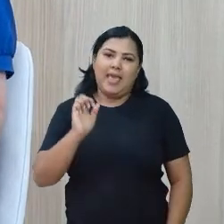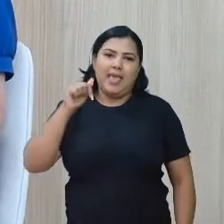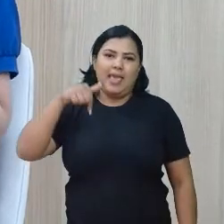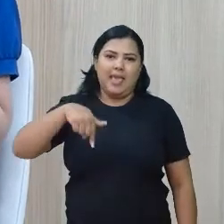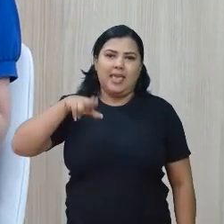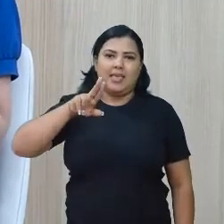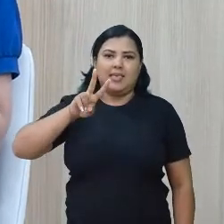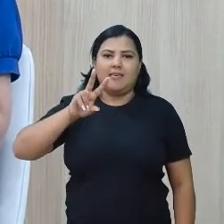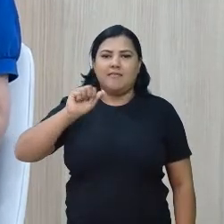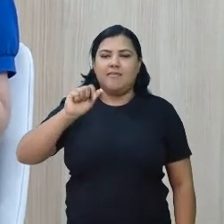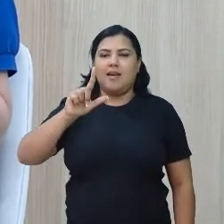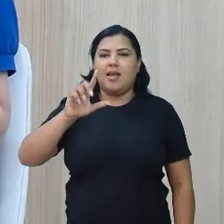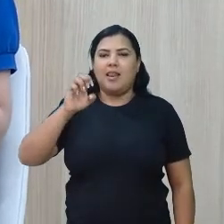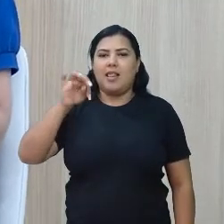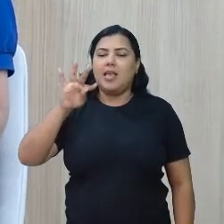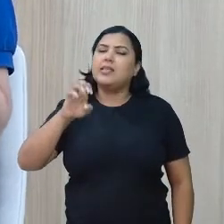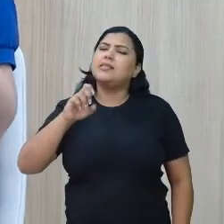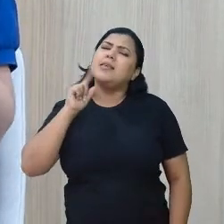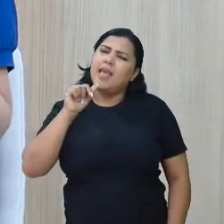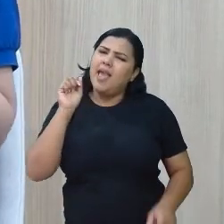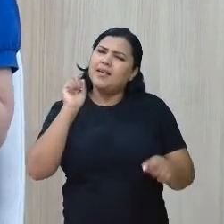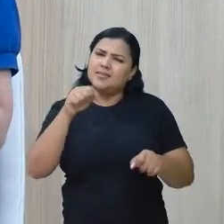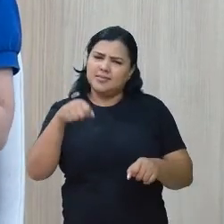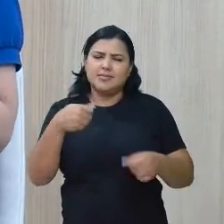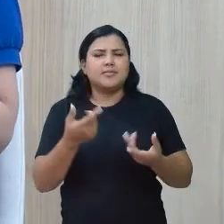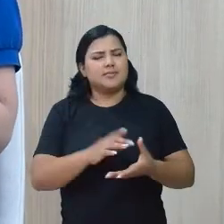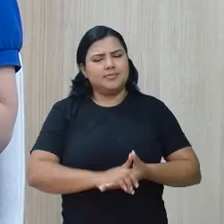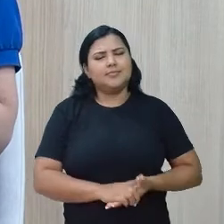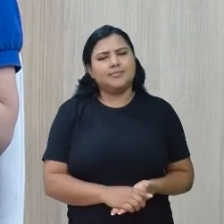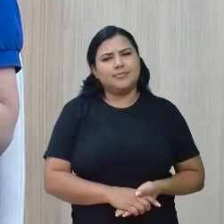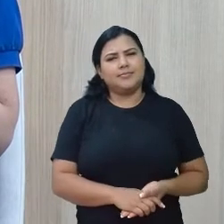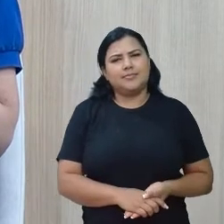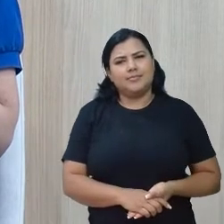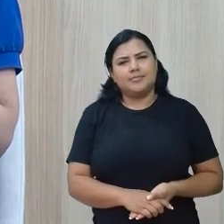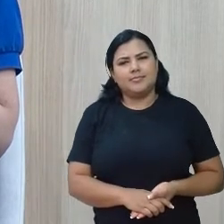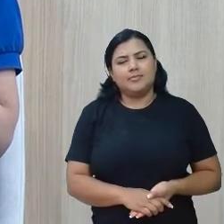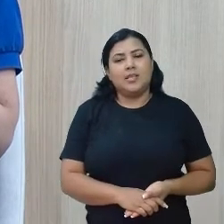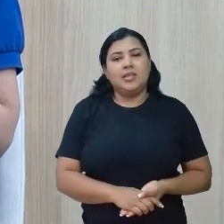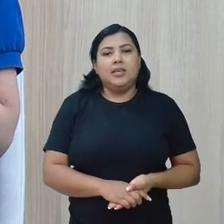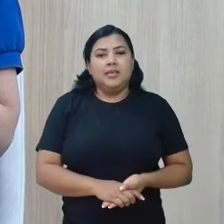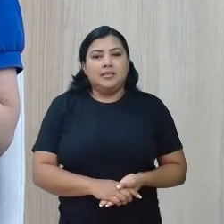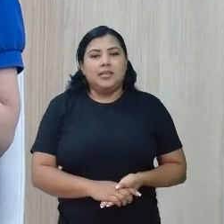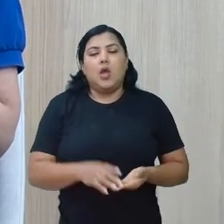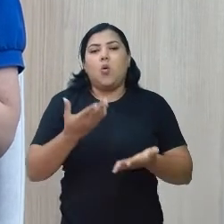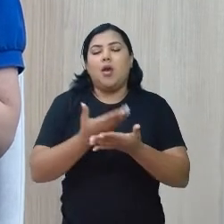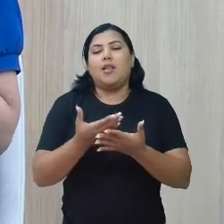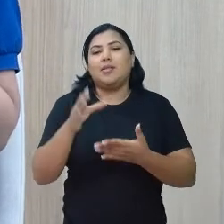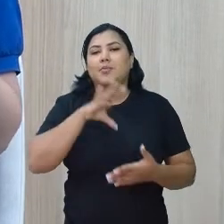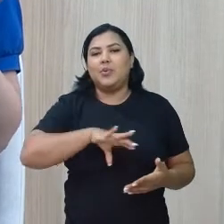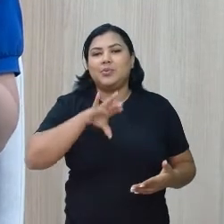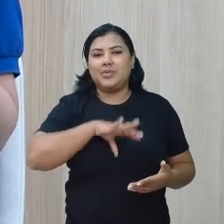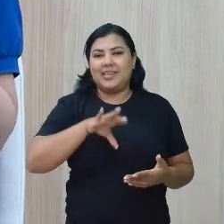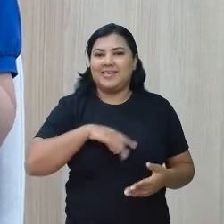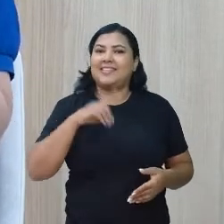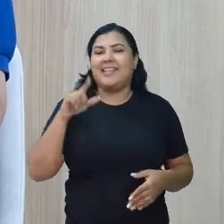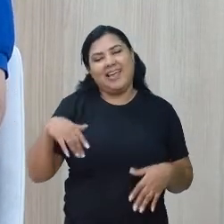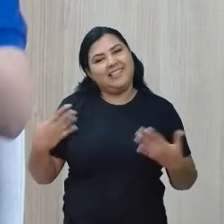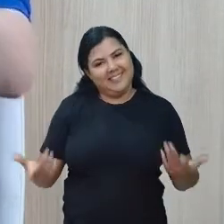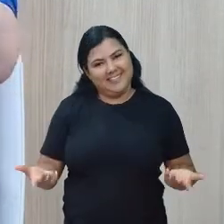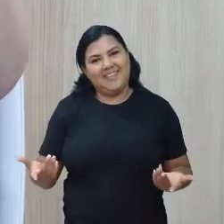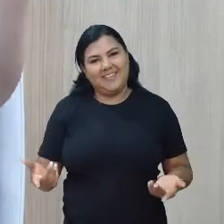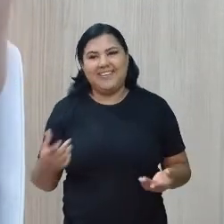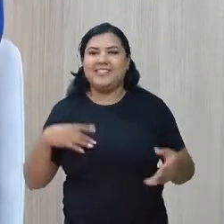é uma associação desse EQ, né? Desse comecinho. Tiago falou aí, interessante, porque é uma aula de português. Não deixa de ser, né, gente? A gente